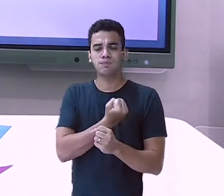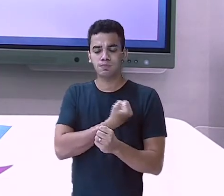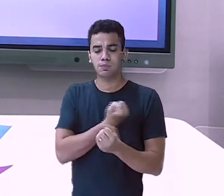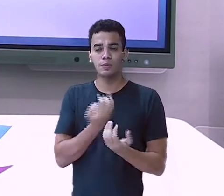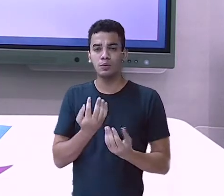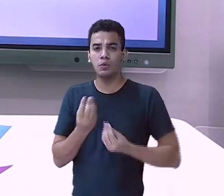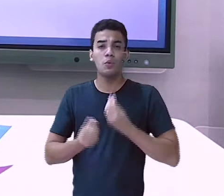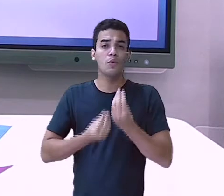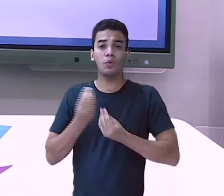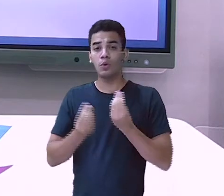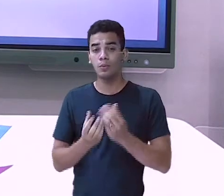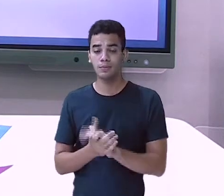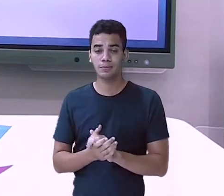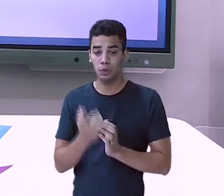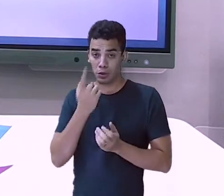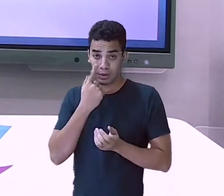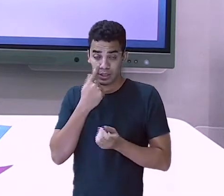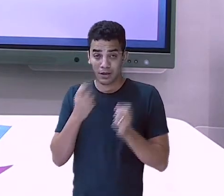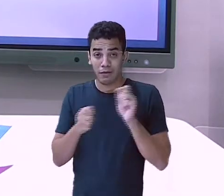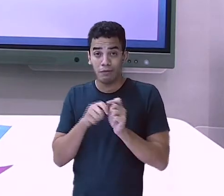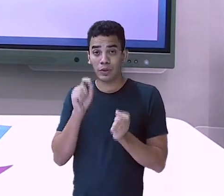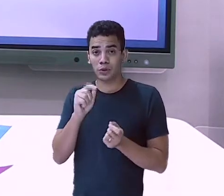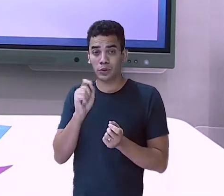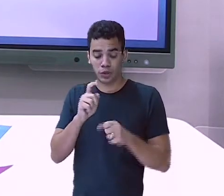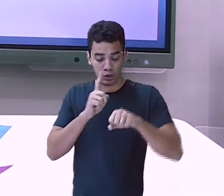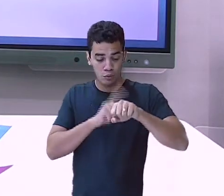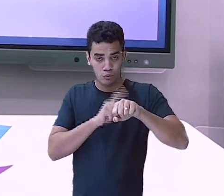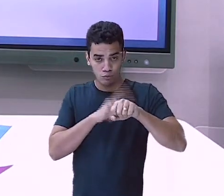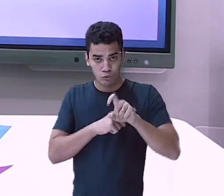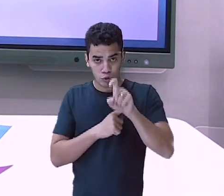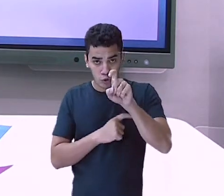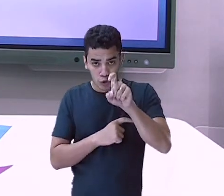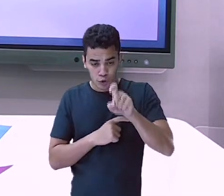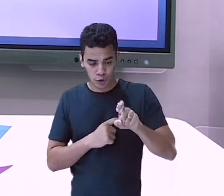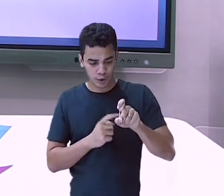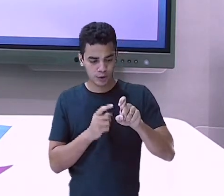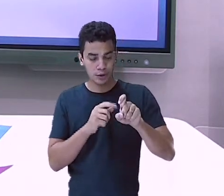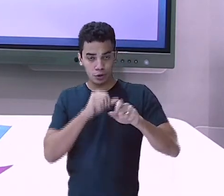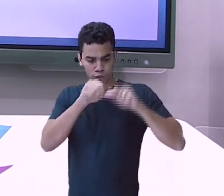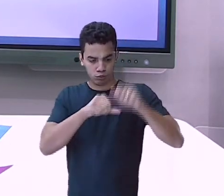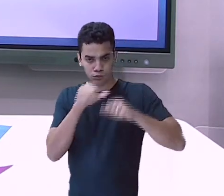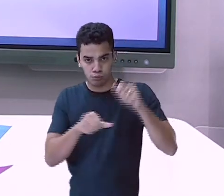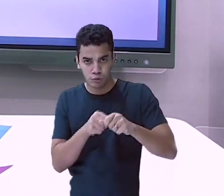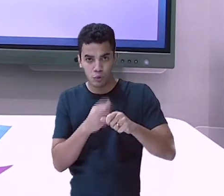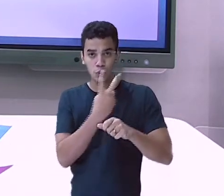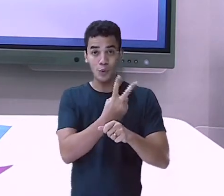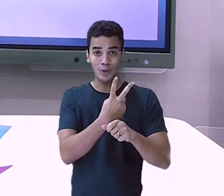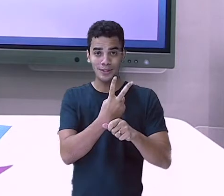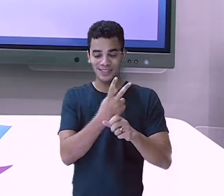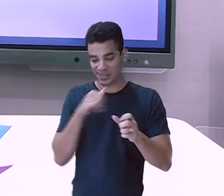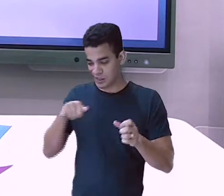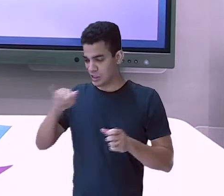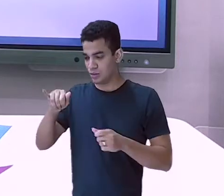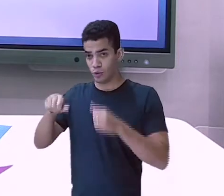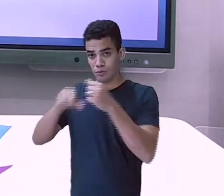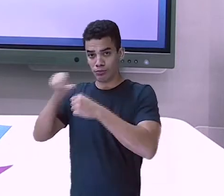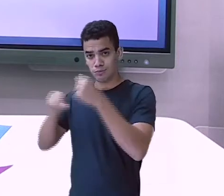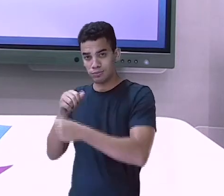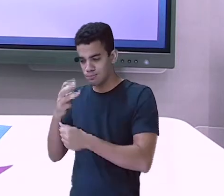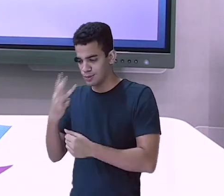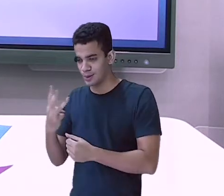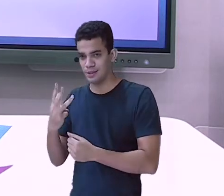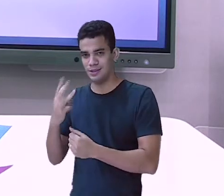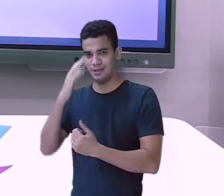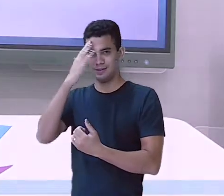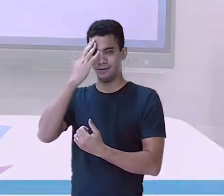Onde tem o x eu vou colocar 2 e onde tem o y eu vou colocar 3. Então, vamos lá.